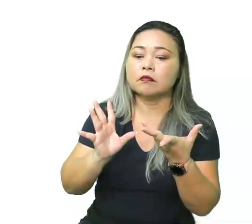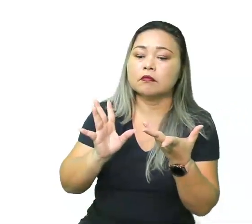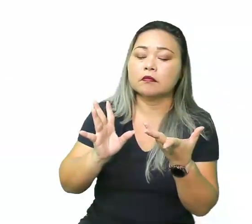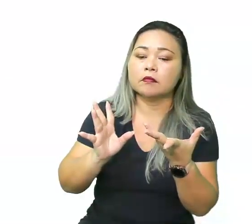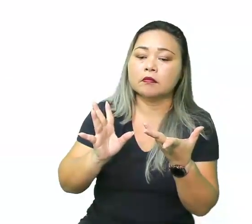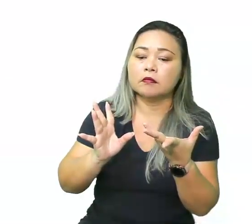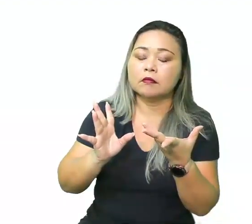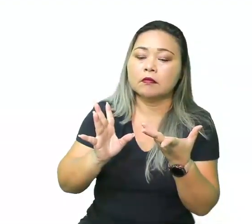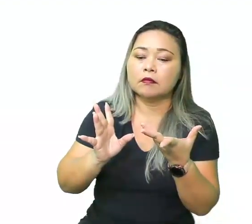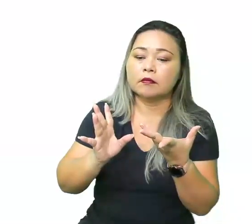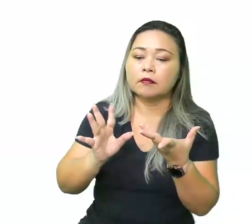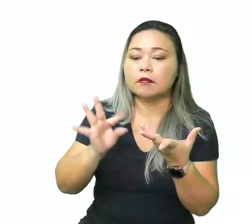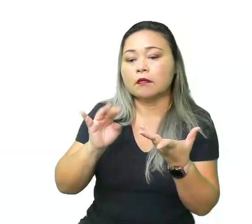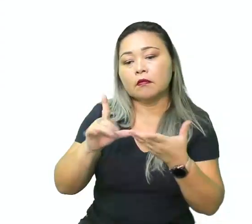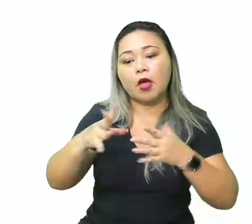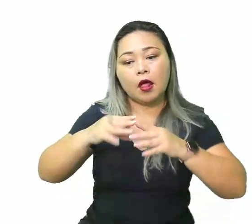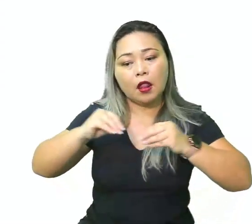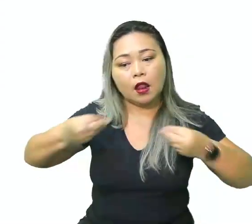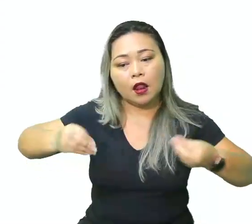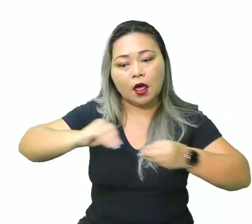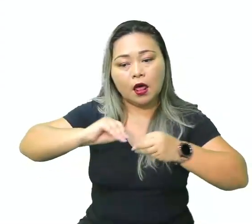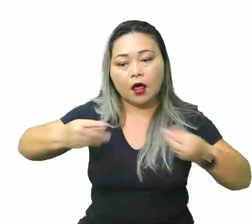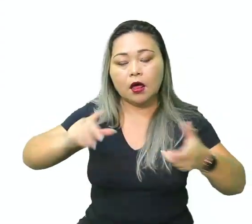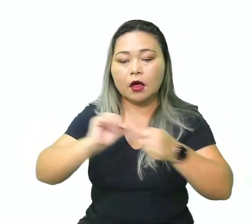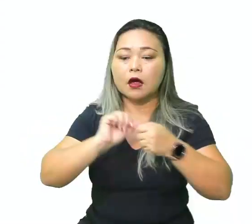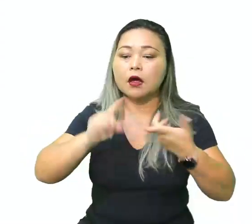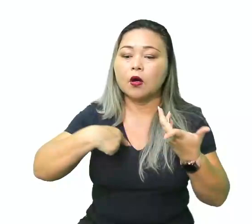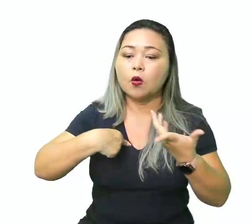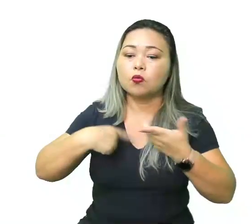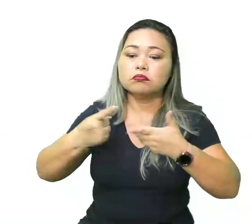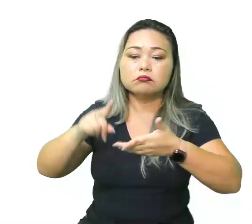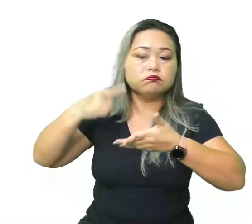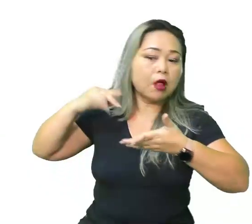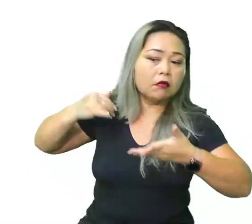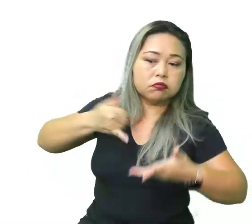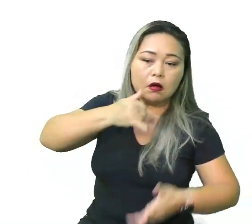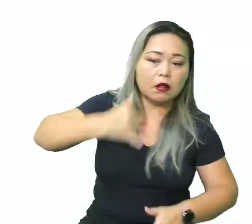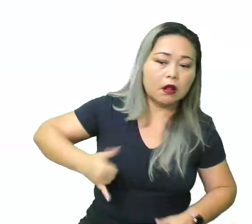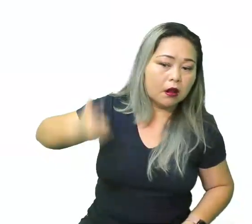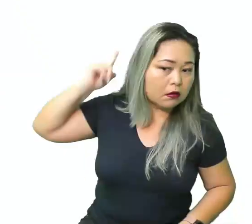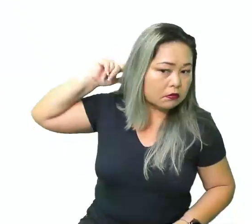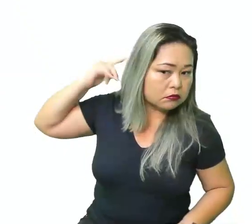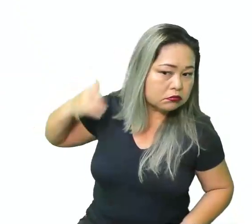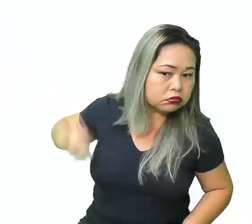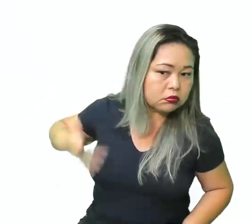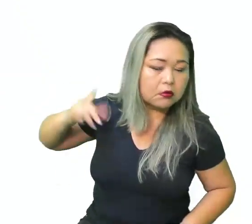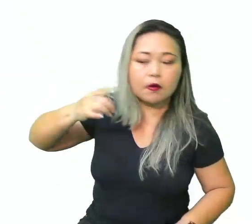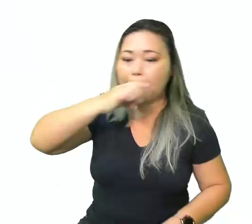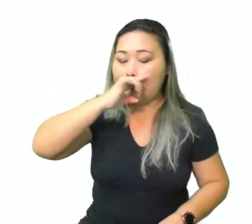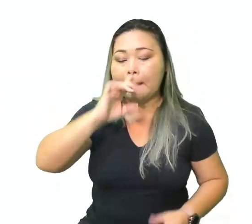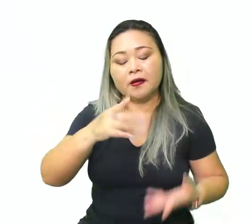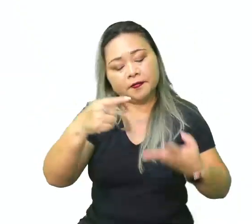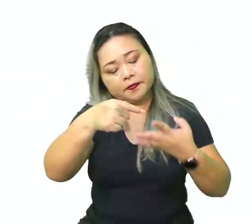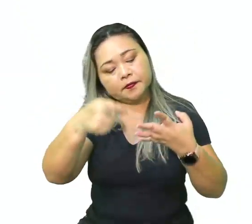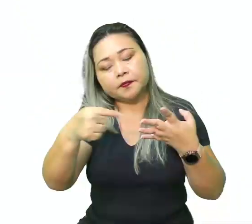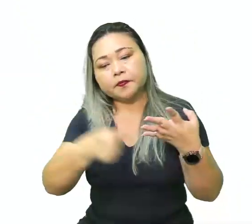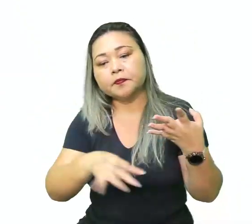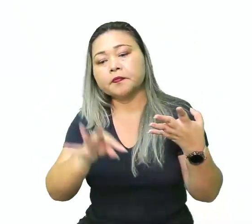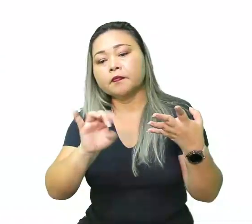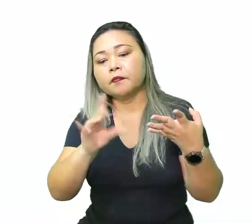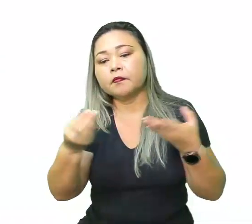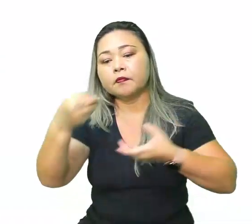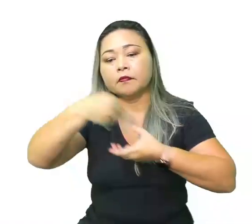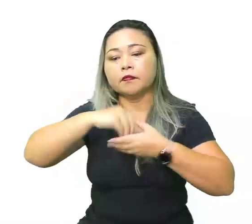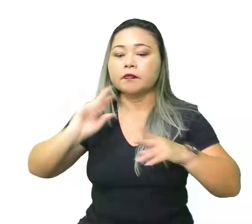tecido muscular e o tecido nervoso. São os 4 tecidos, principais tecidos que formam a